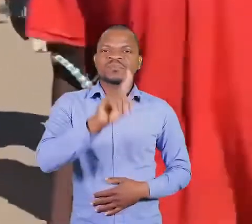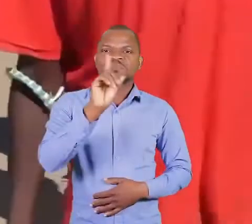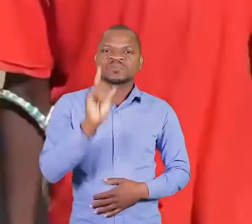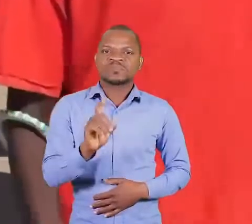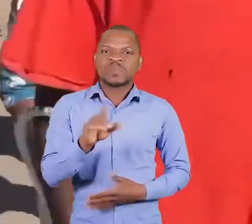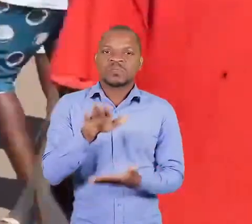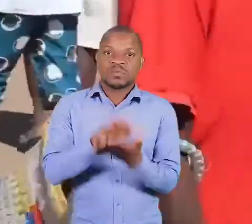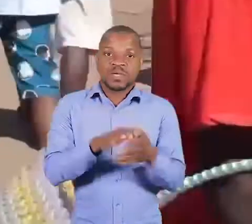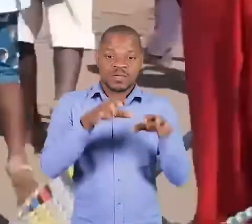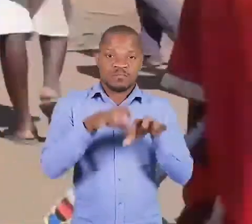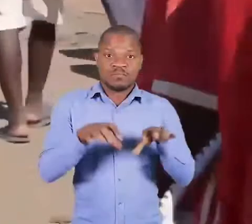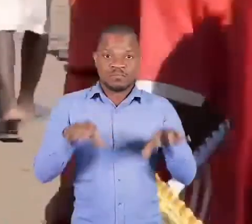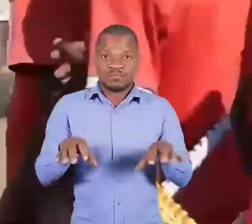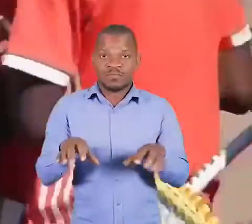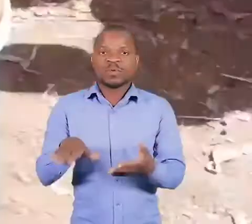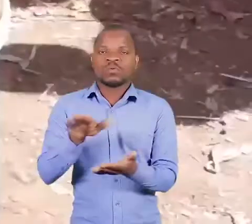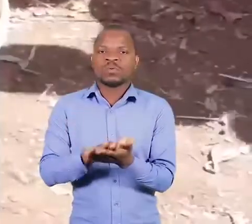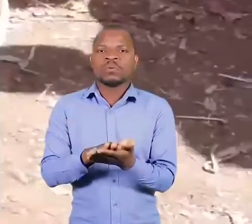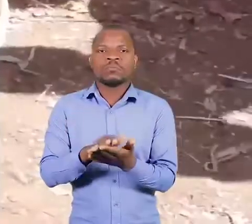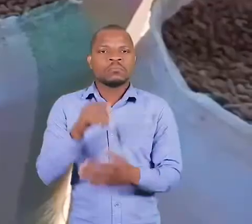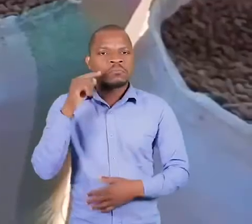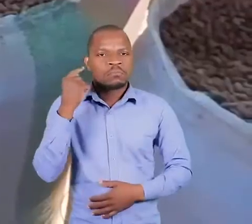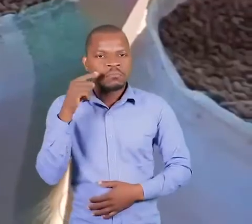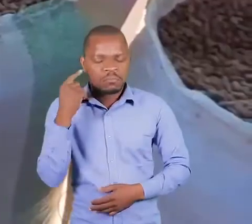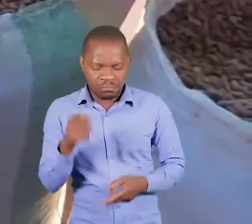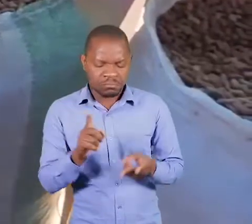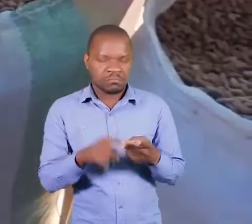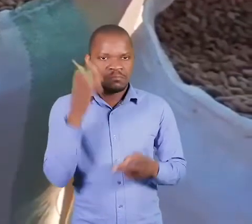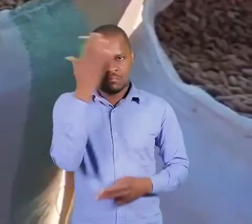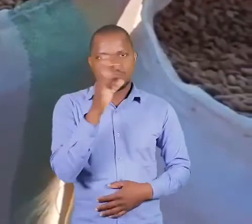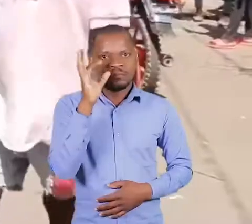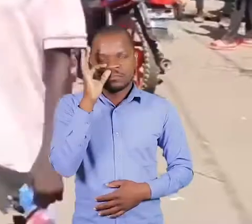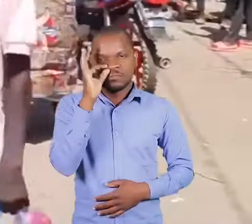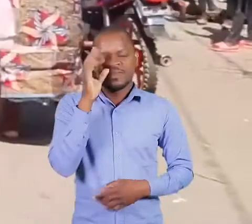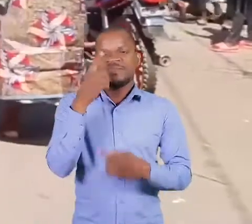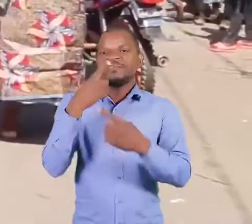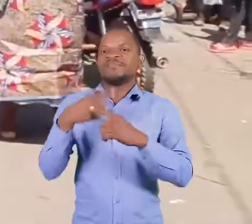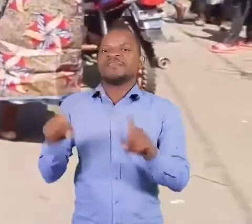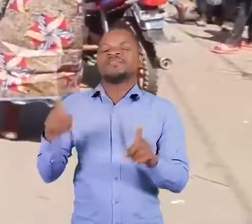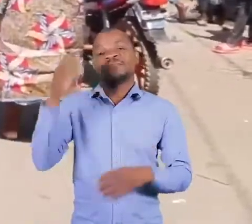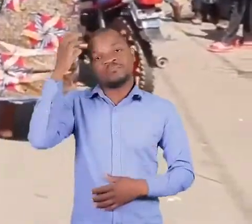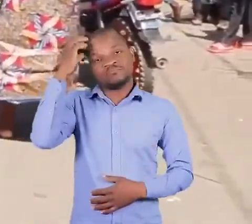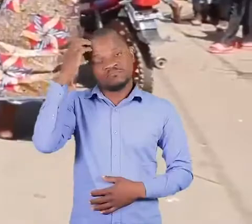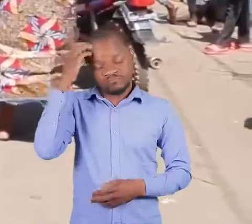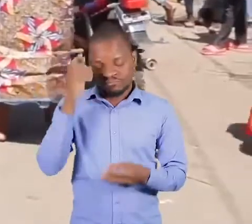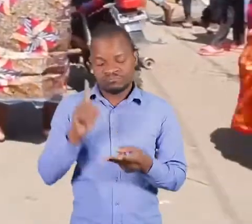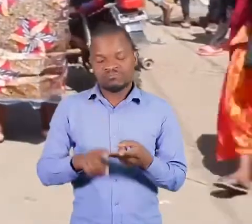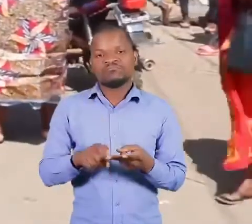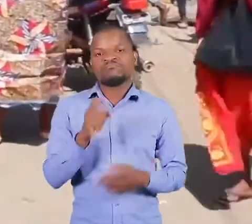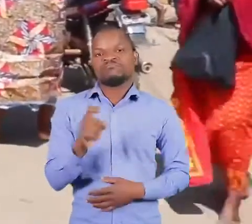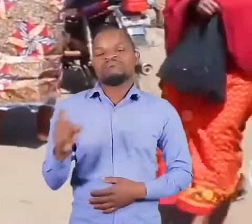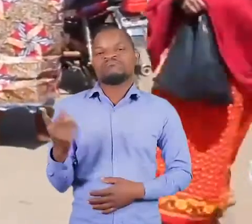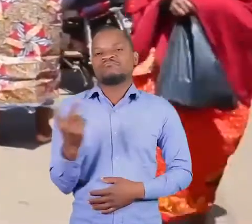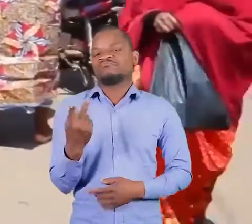Quem anda pelos mercados em Nampula e Cabo Delgado terá uma visão diferente de quem anda pelos mercados em Maputo ou Gaza. Por